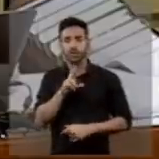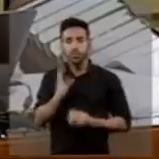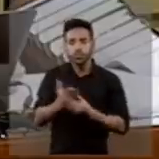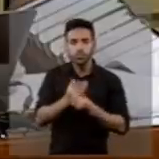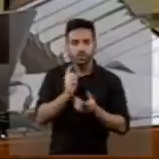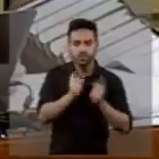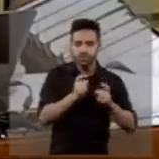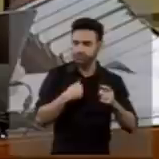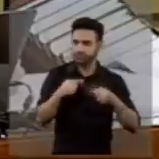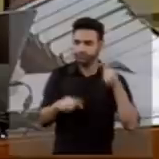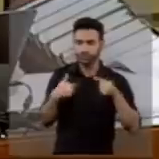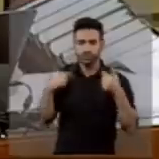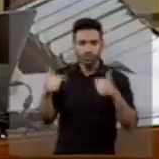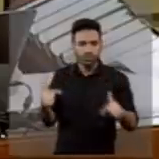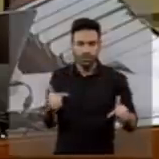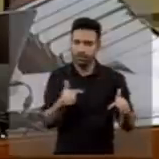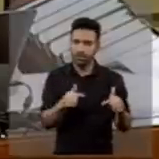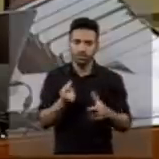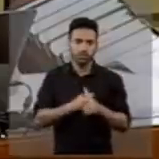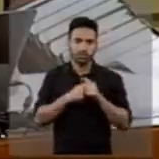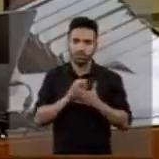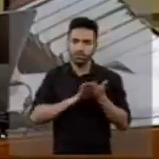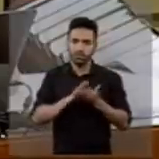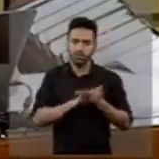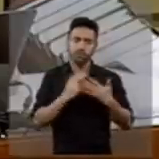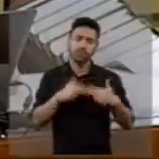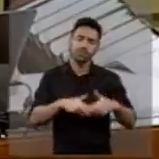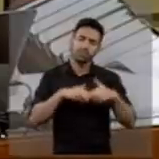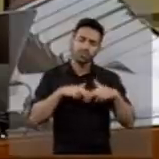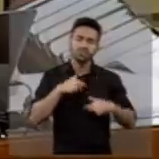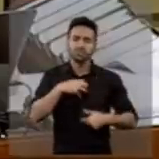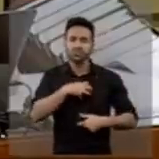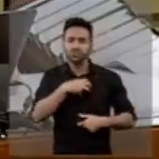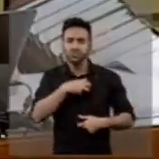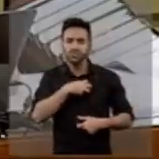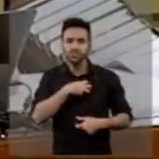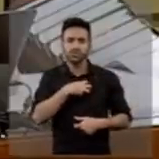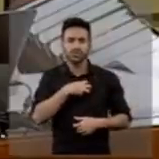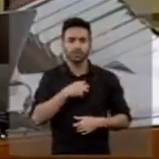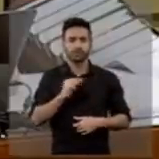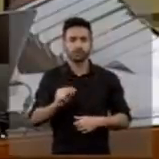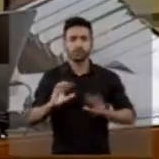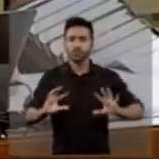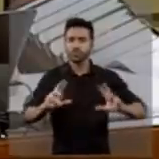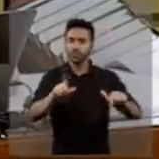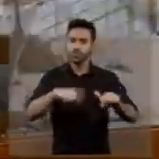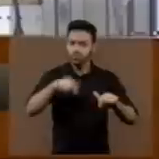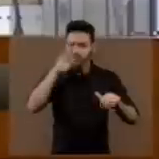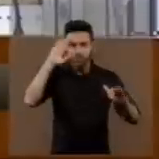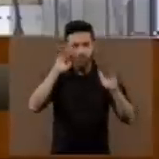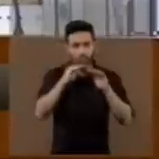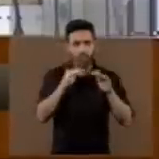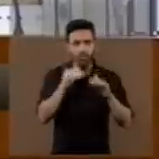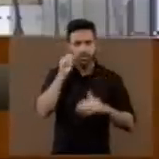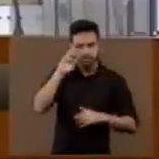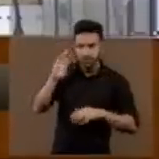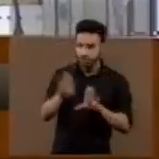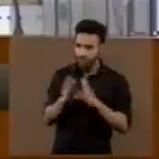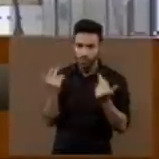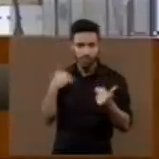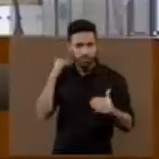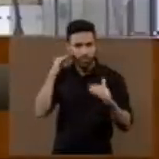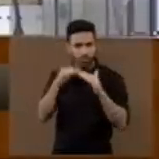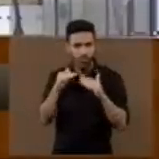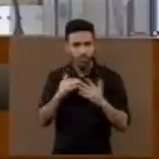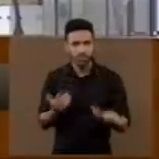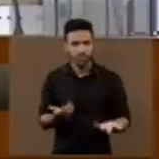não tem efeito suspensivo. Então, eu tenho a impressão, senhor presidente, que no fundo todos nós concordamos, Vossa Excelência também. Não? Acho que não. Queria